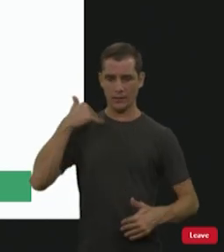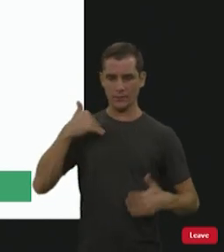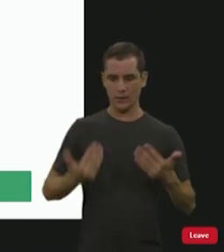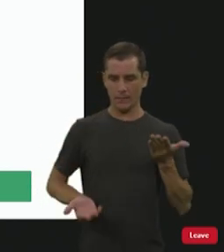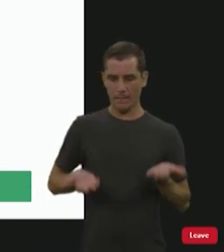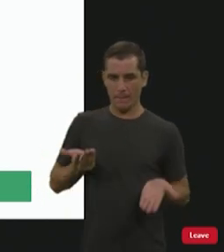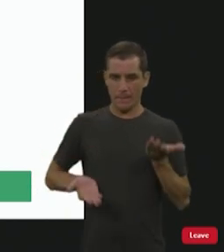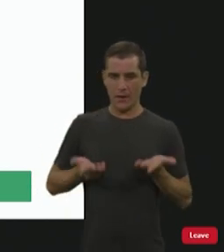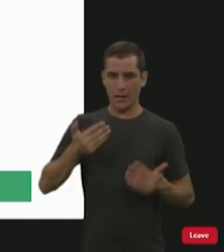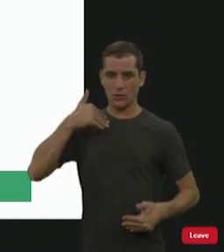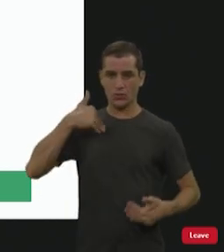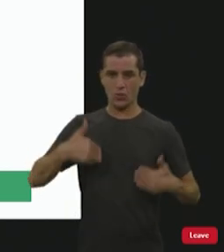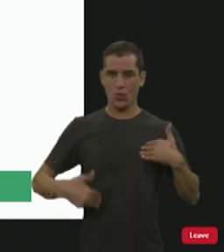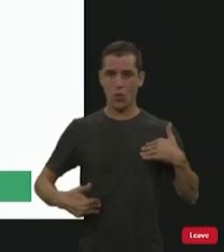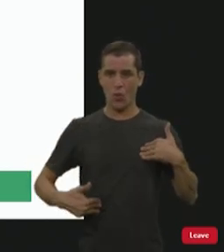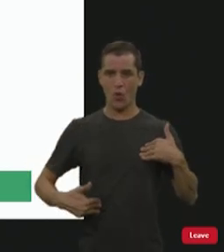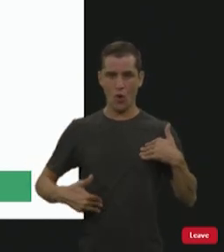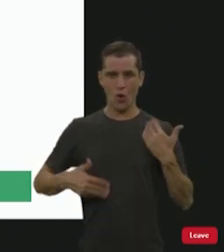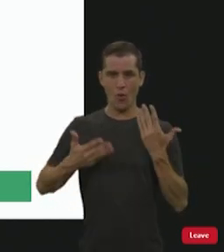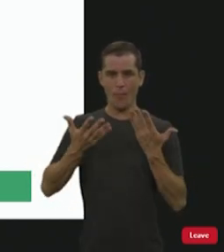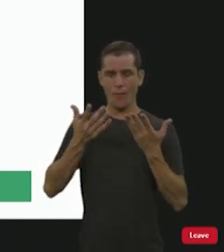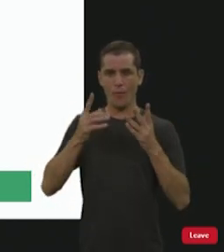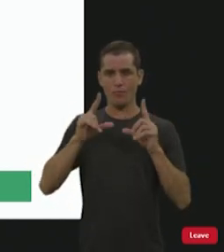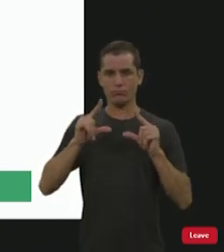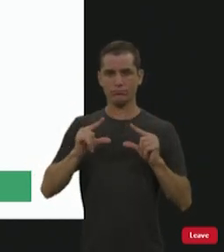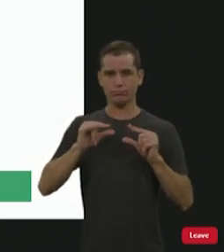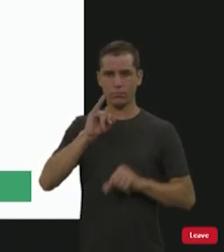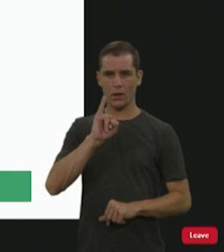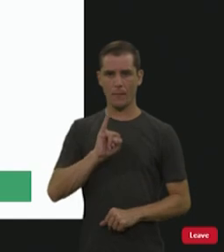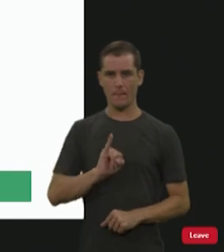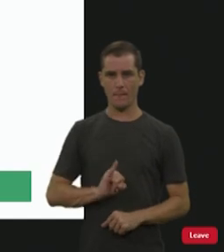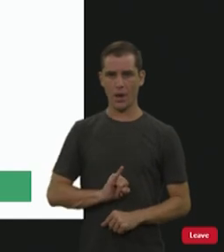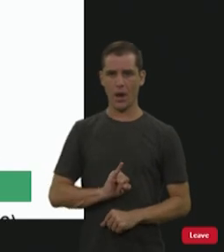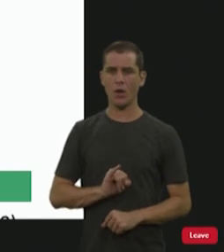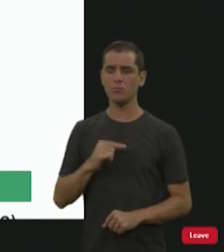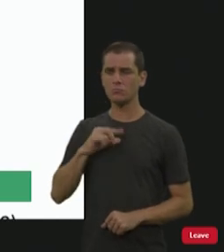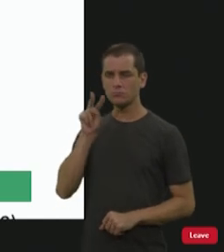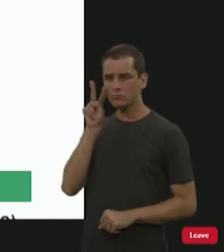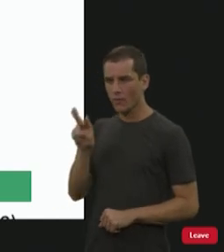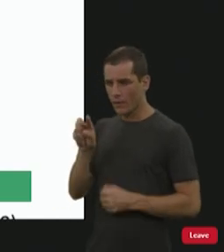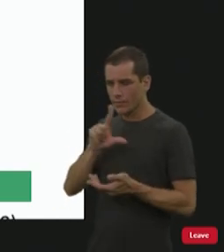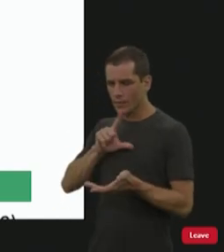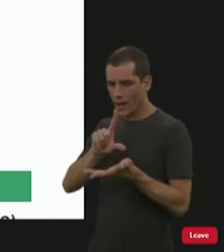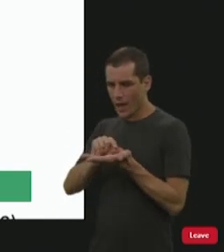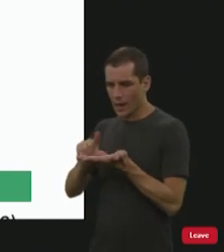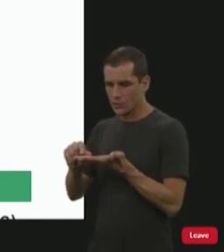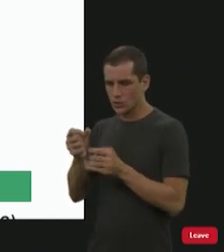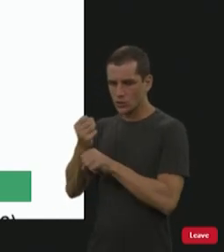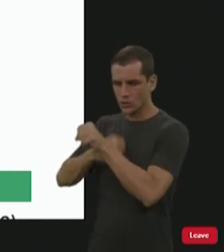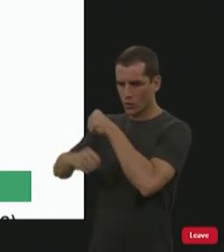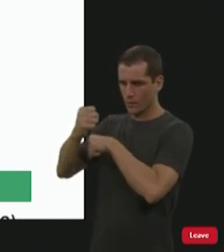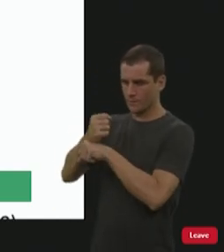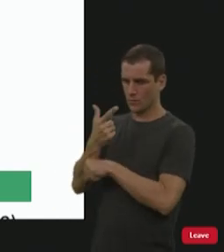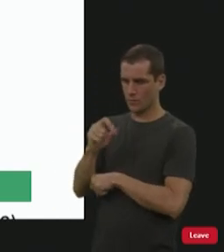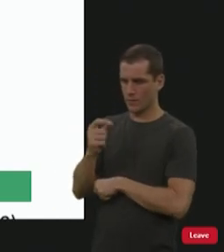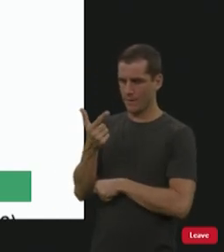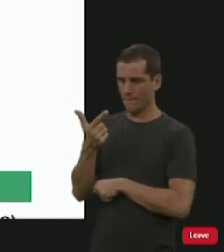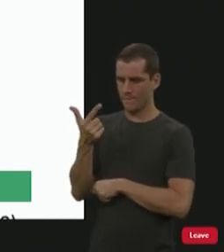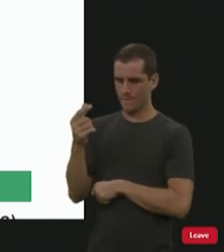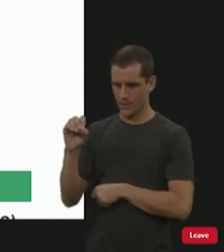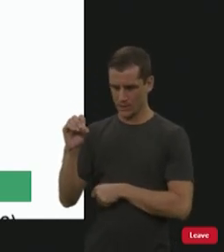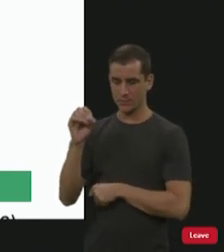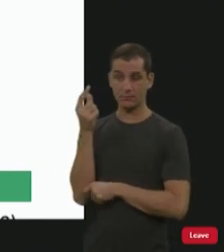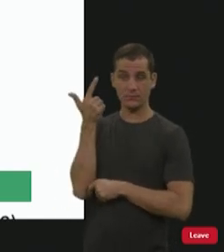gordura. Eu achei interessante, essa foto de um artigo recente, 2020, de um grupo italiano, que